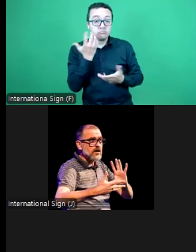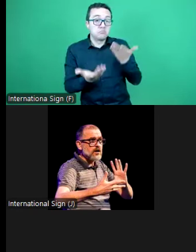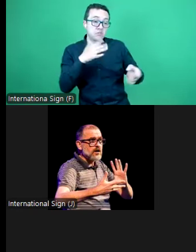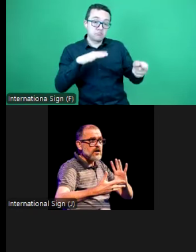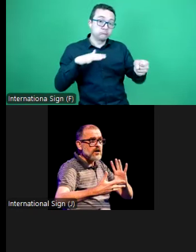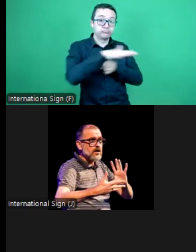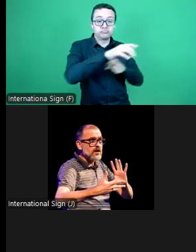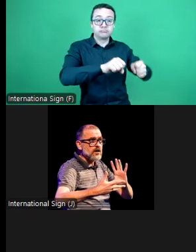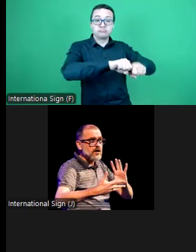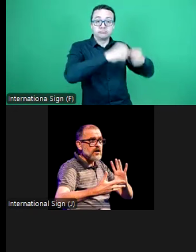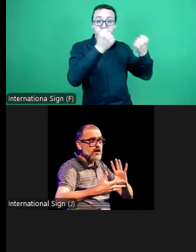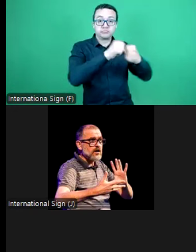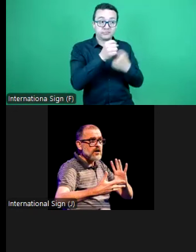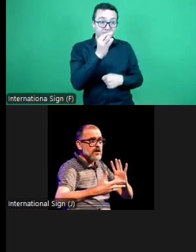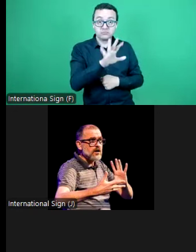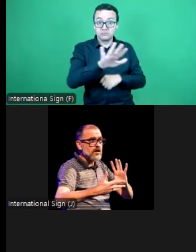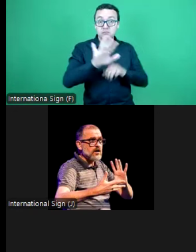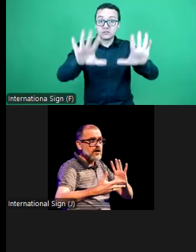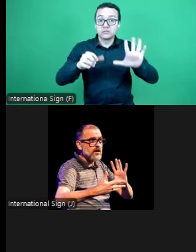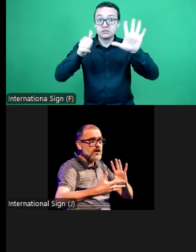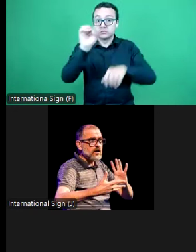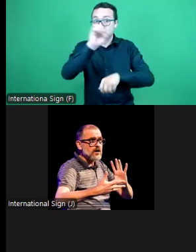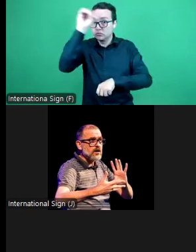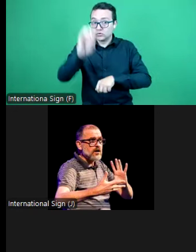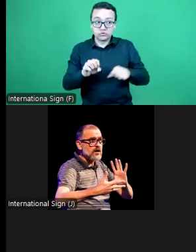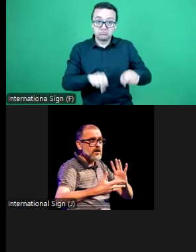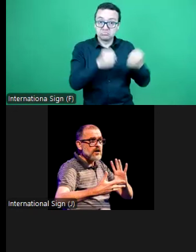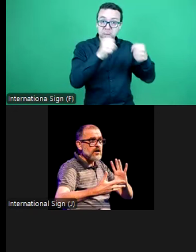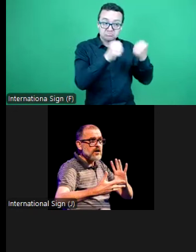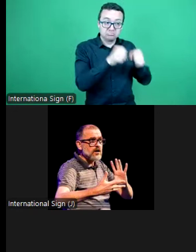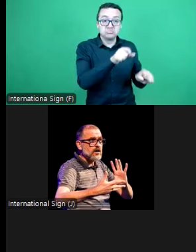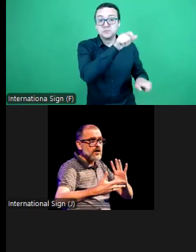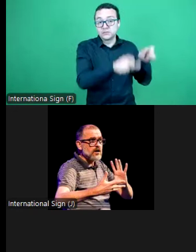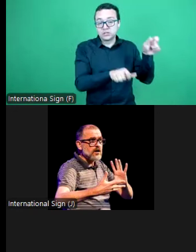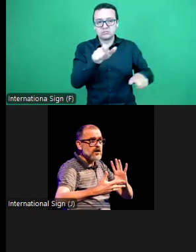aos pacientes e causam até 16% dos danos gerais.